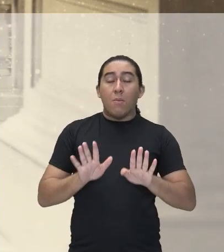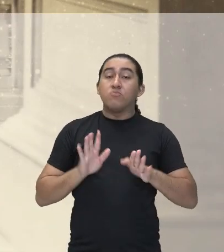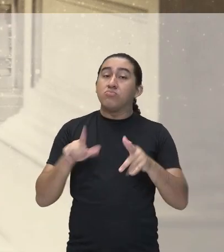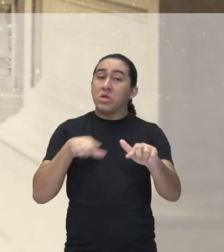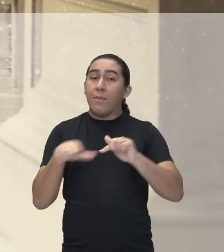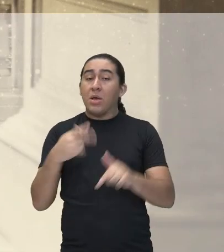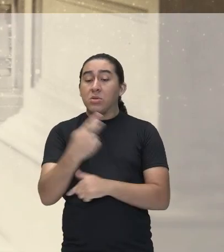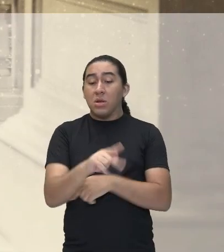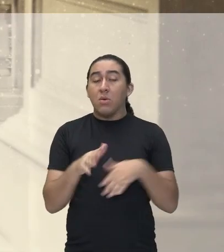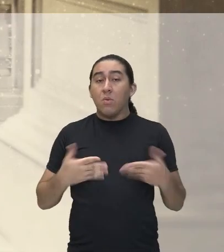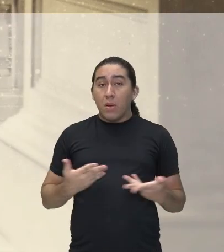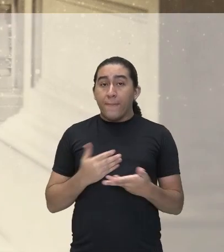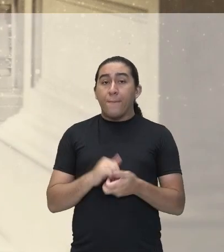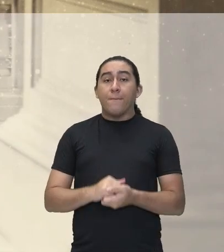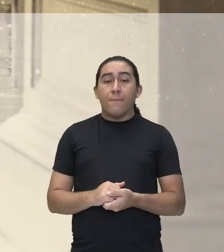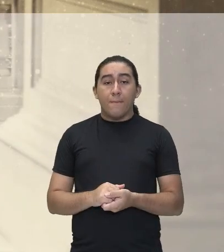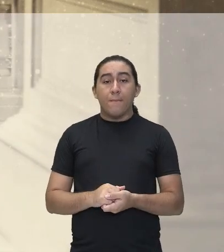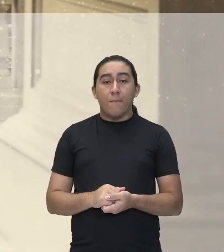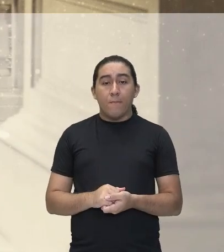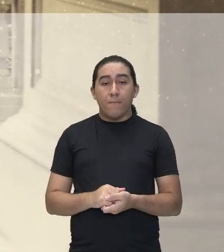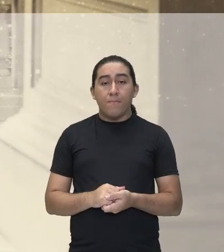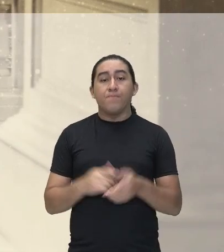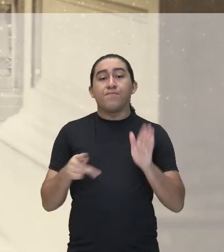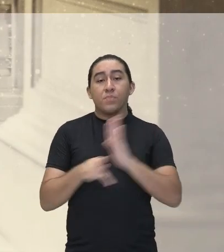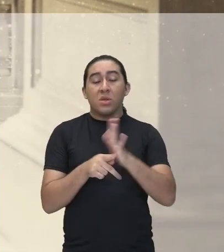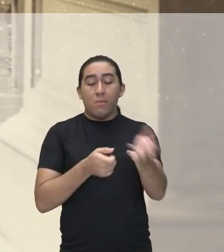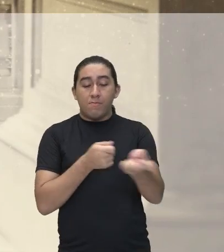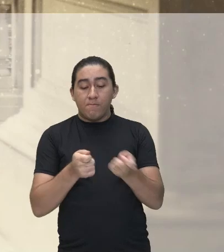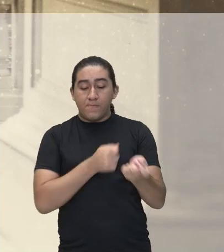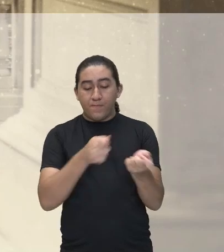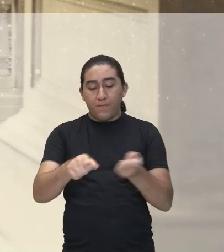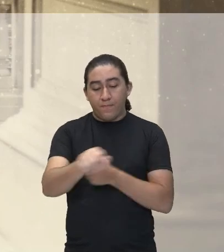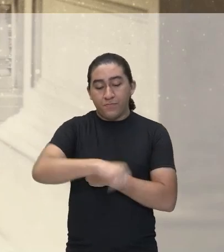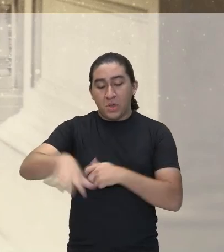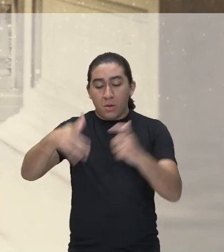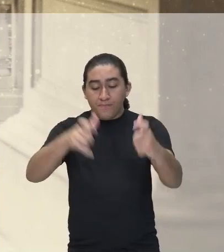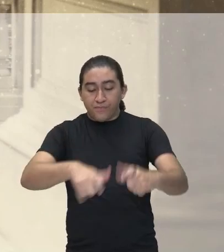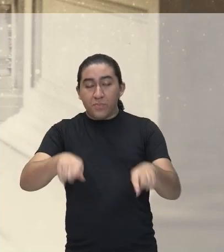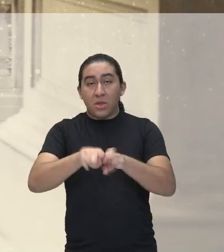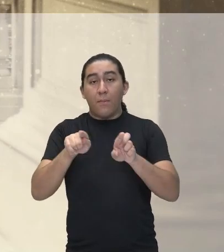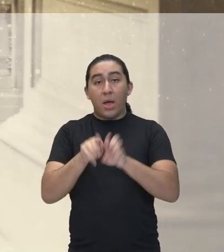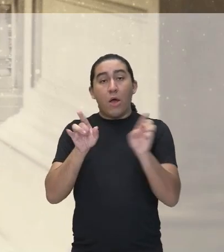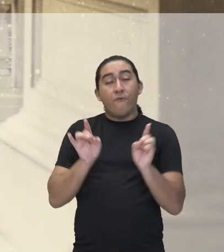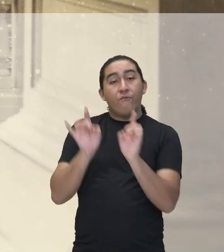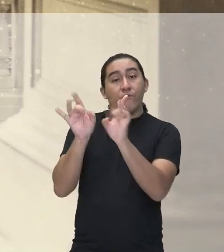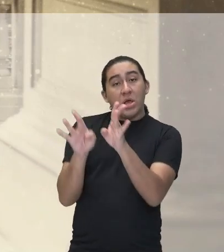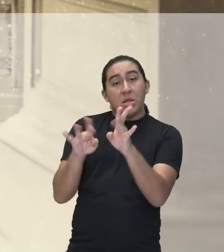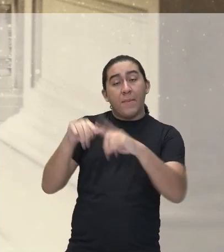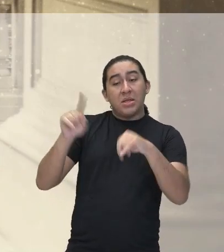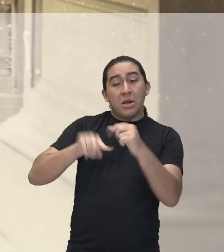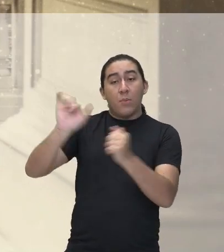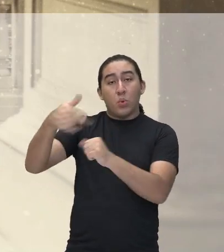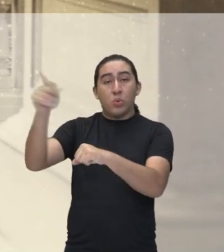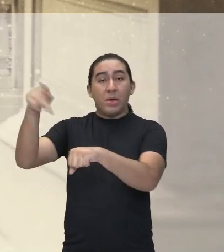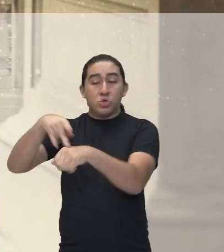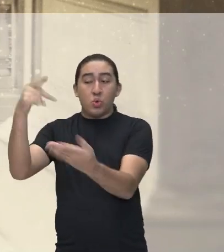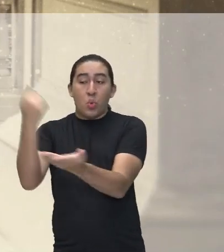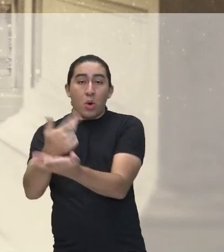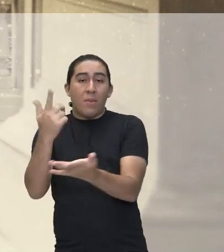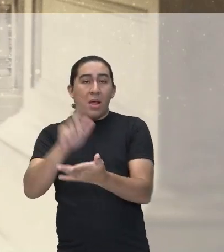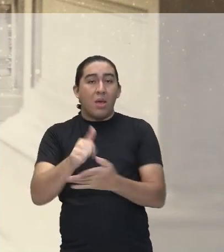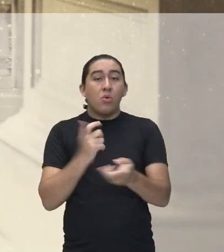ela é voltada, então, para o latifúndio, e as exportações, elas são, então, para esta economia,